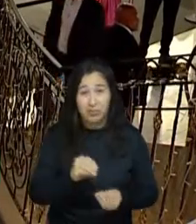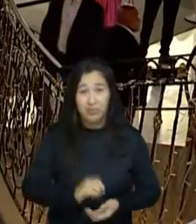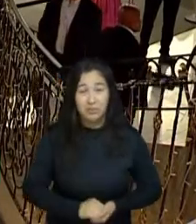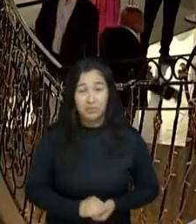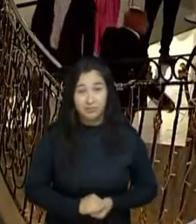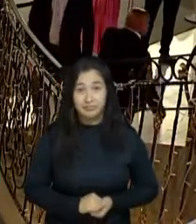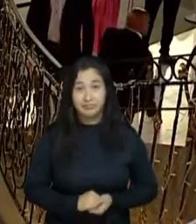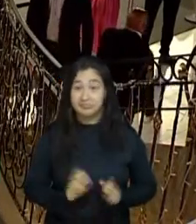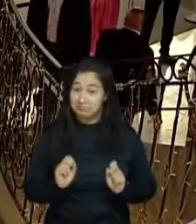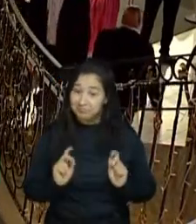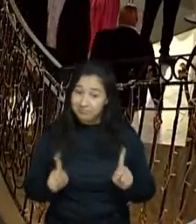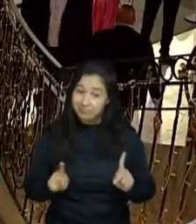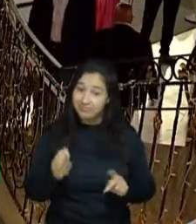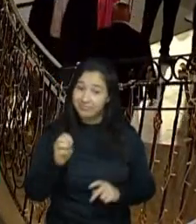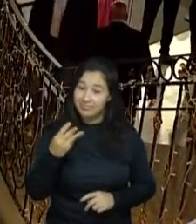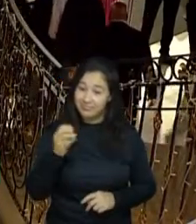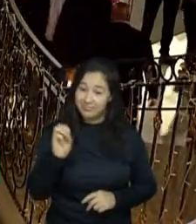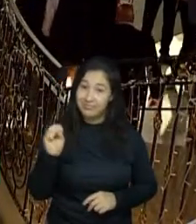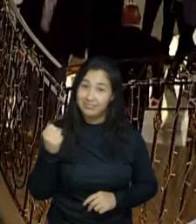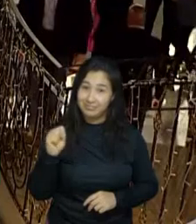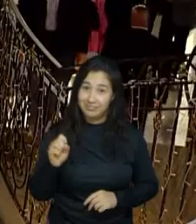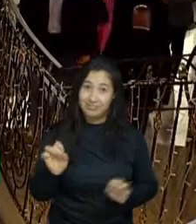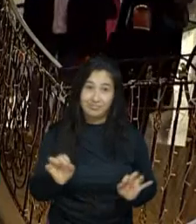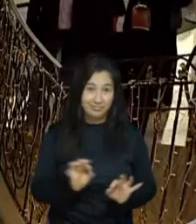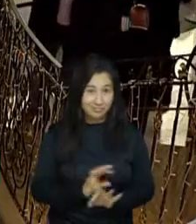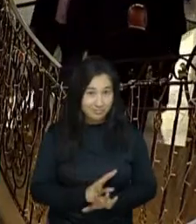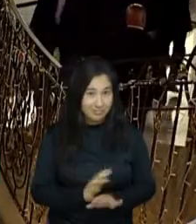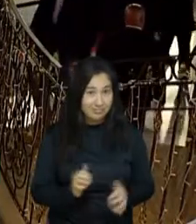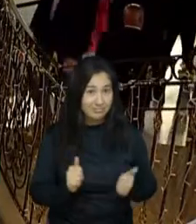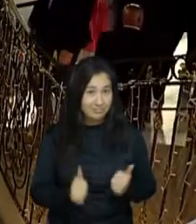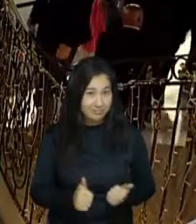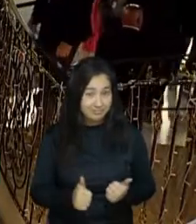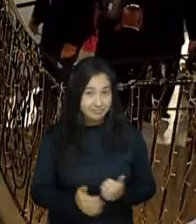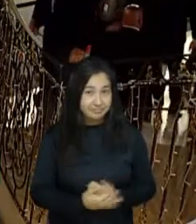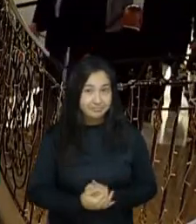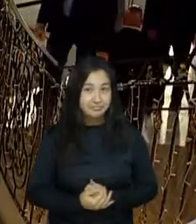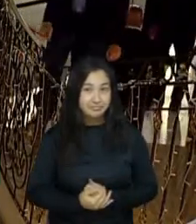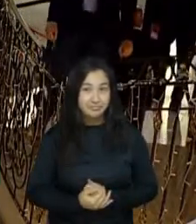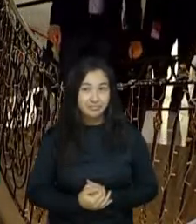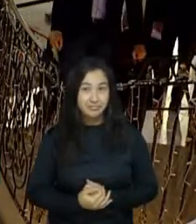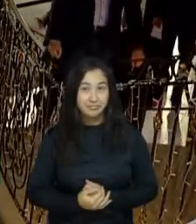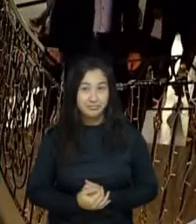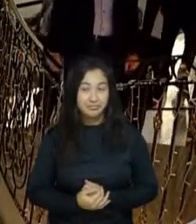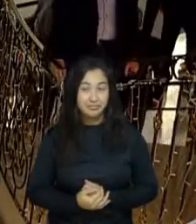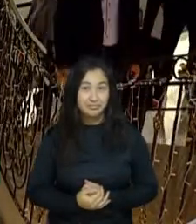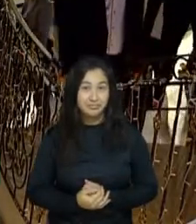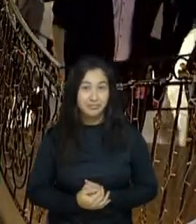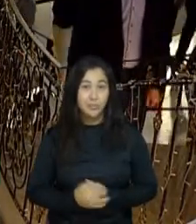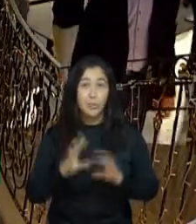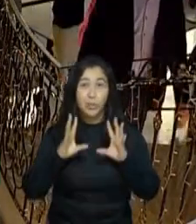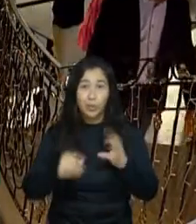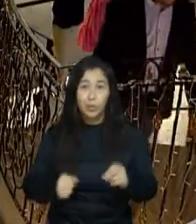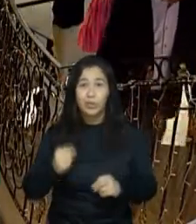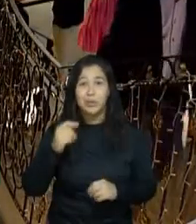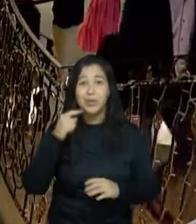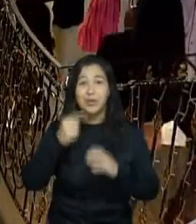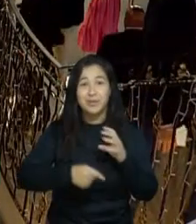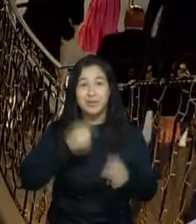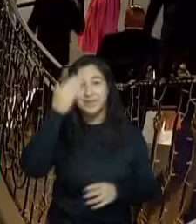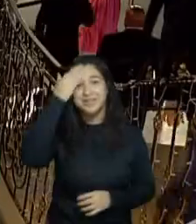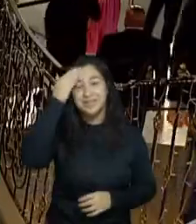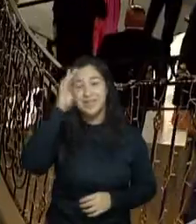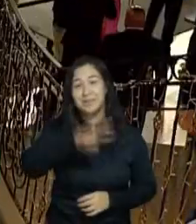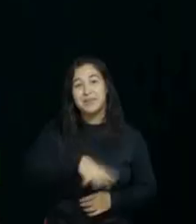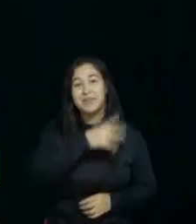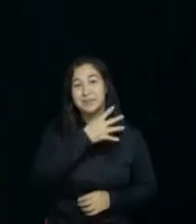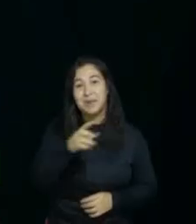Presidente, 30 segundos. 30 segundos para vossa okay. senhoria concluir. Quando se fala, e todo mundo sabe, da tabela SUS, que é reduzido,